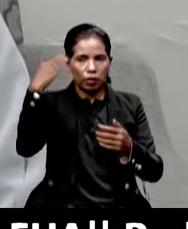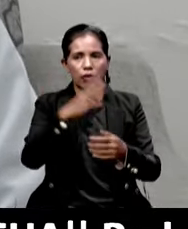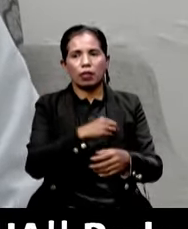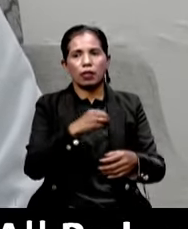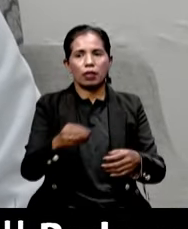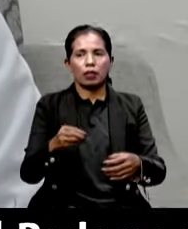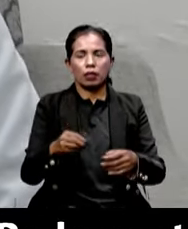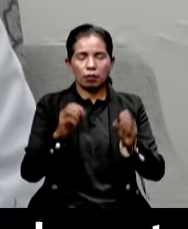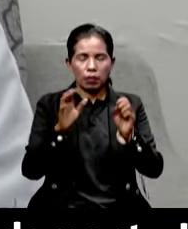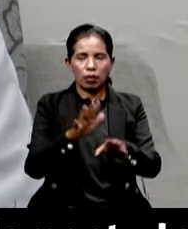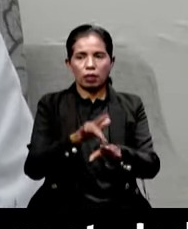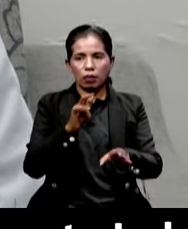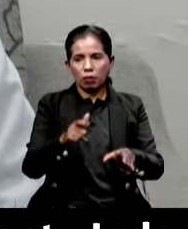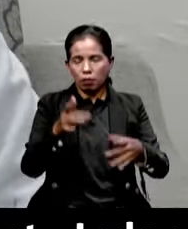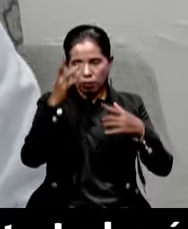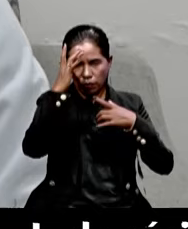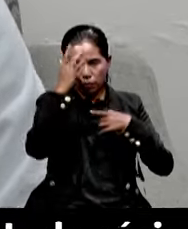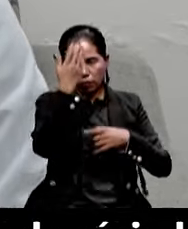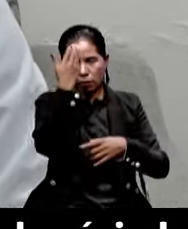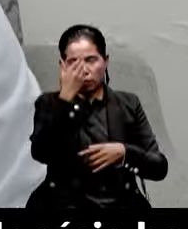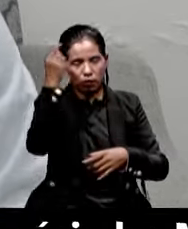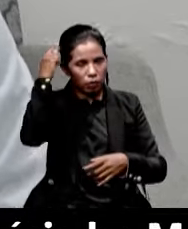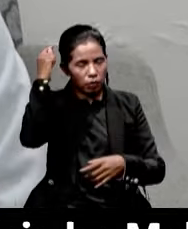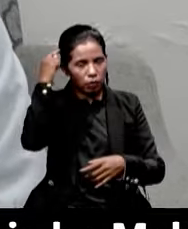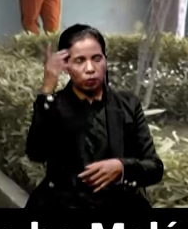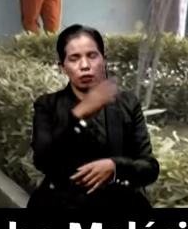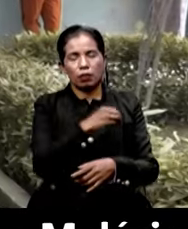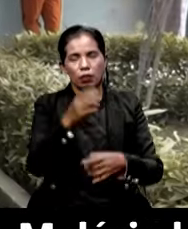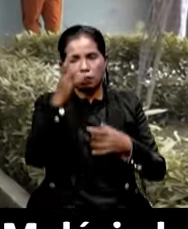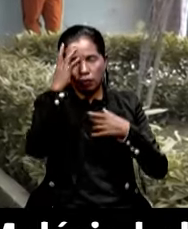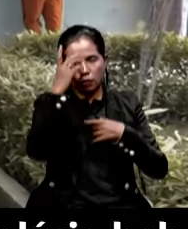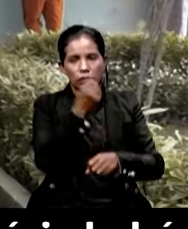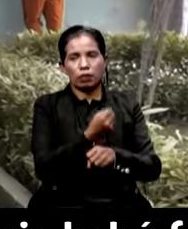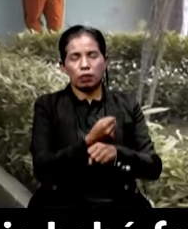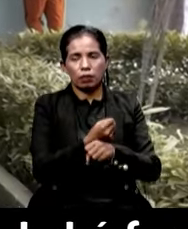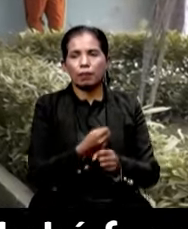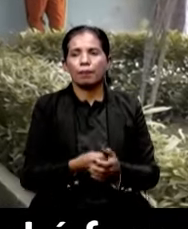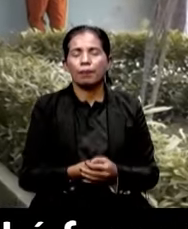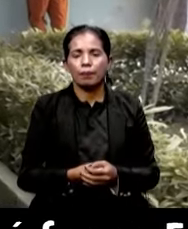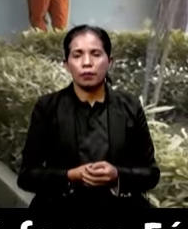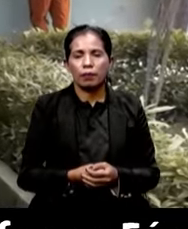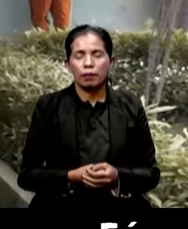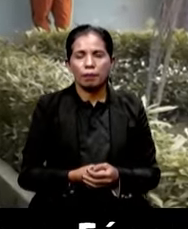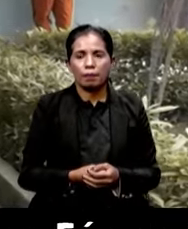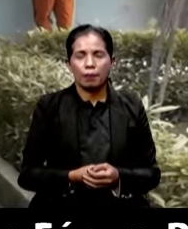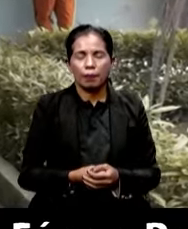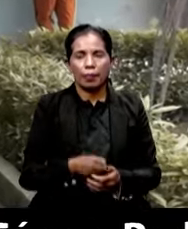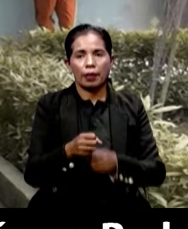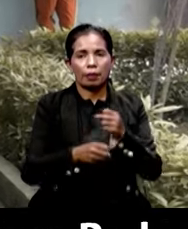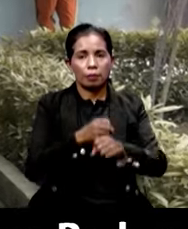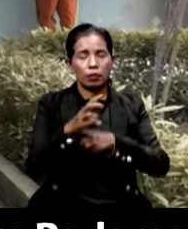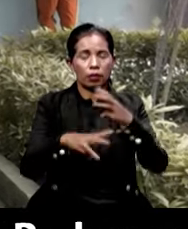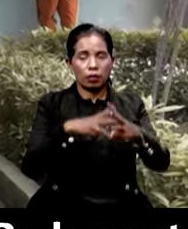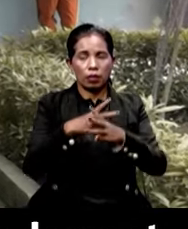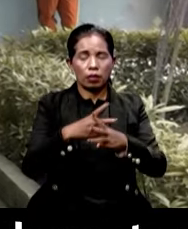hemos bele afeta bai hai tenia kakutak hamos moras stroke prevalencia mundial nian haturu cada tinan ema